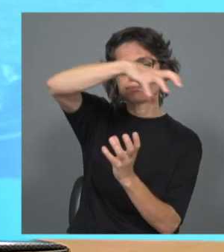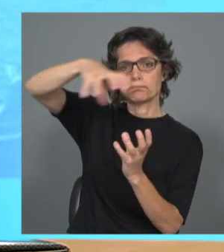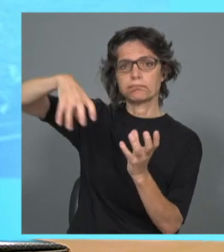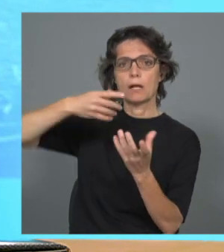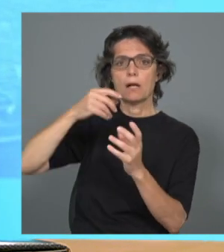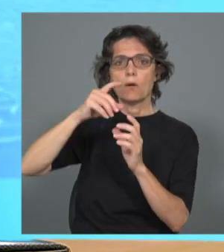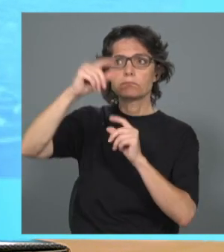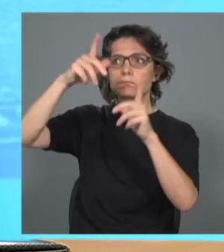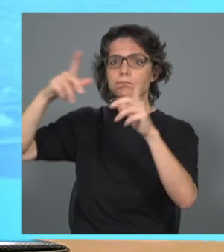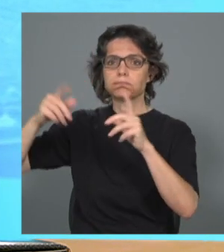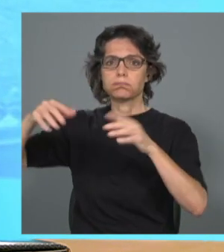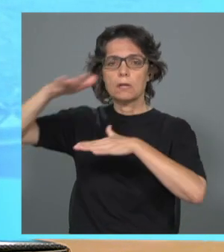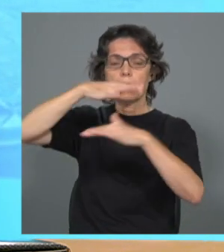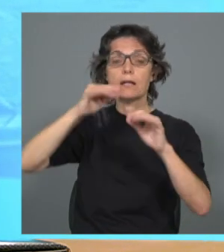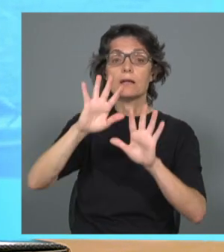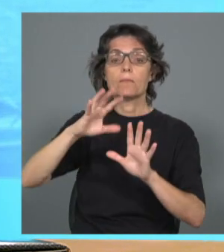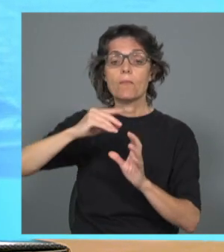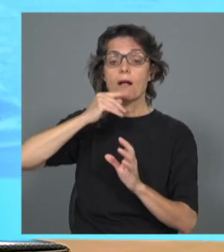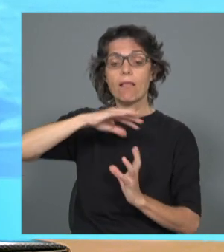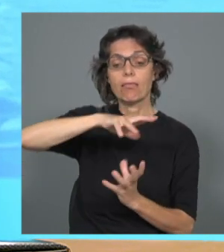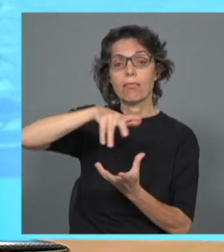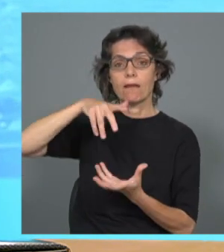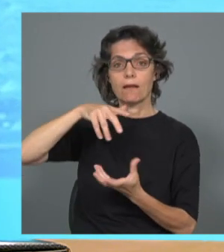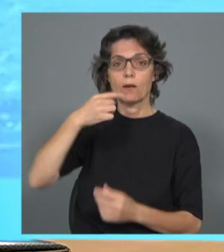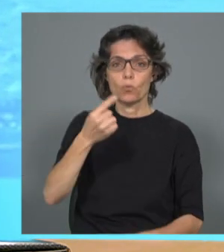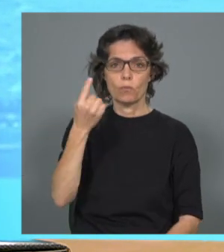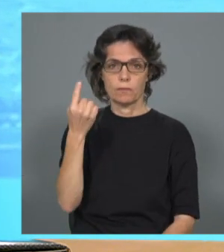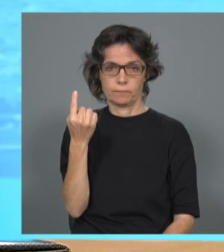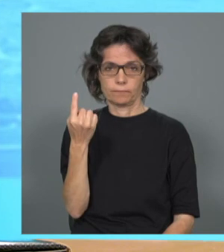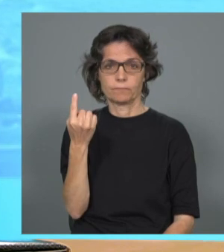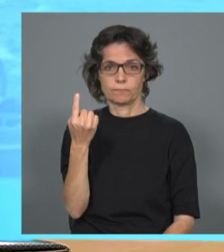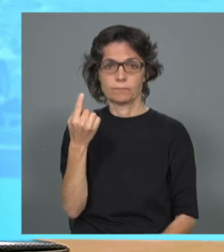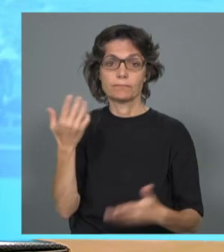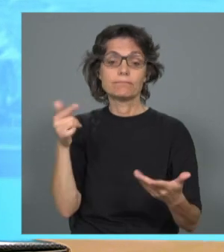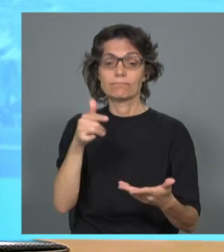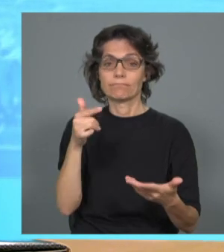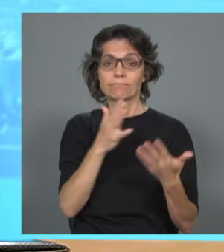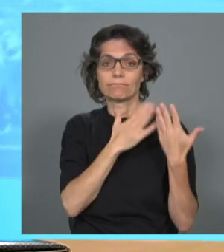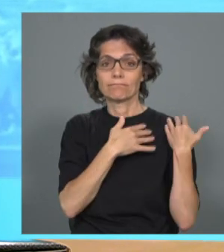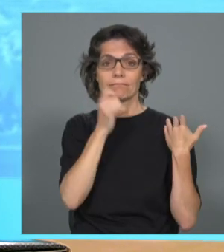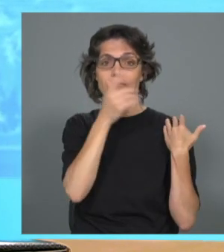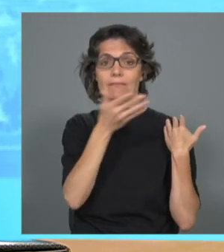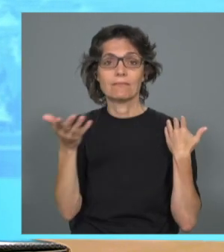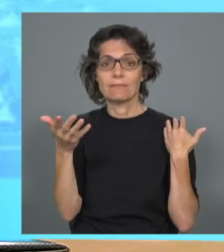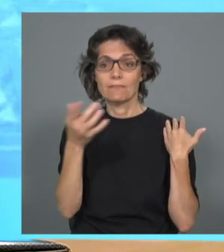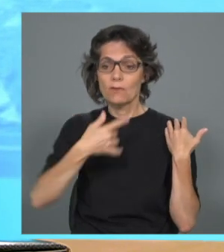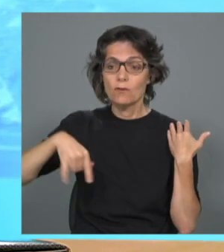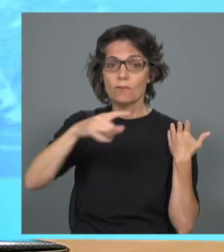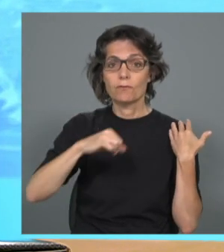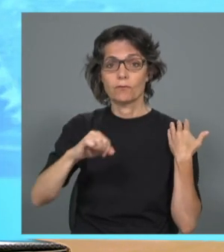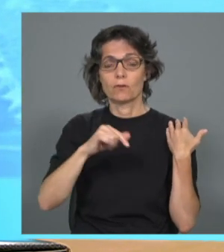uma. E a responsabilidade tem que ser aí algo de muito evidente e